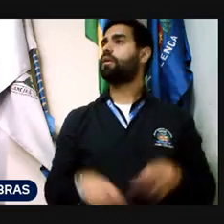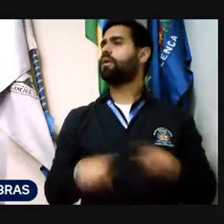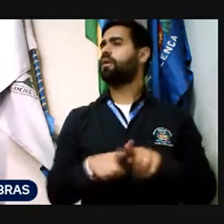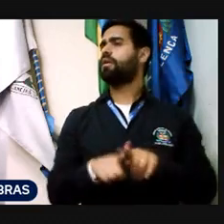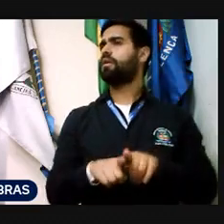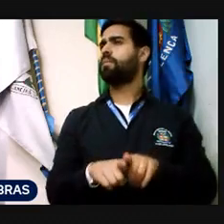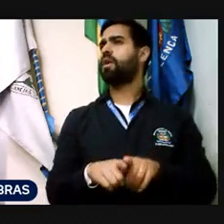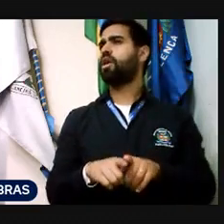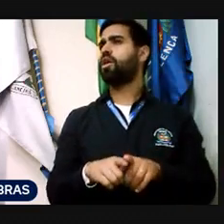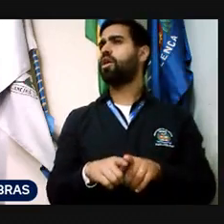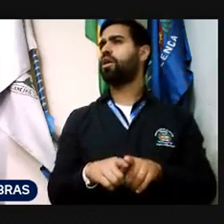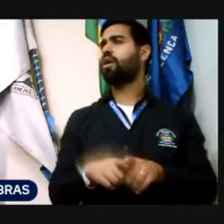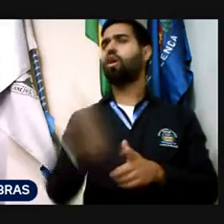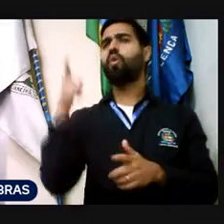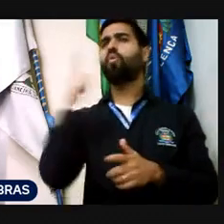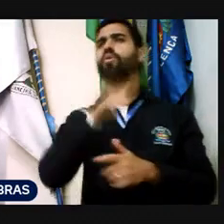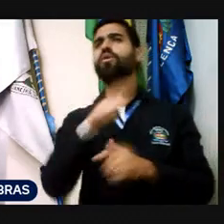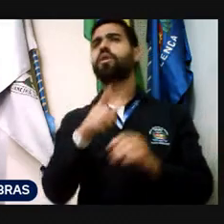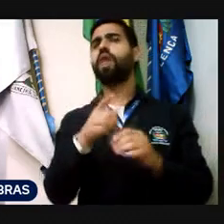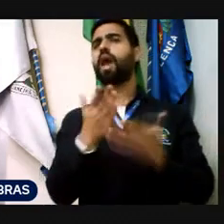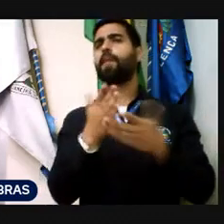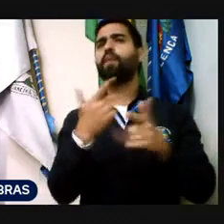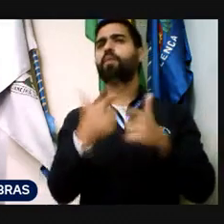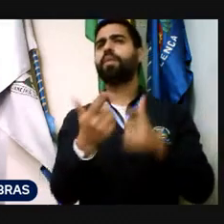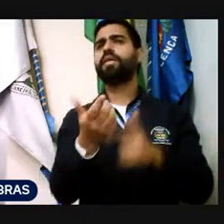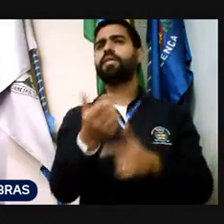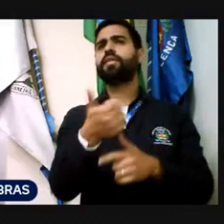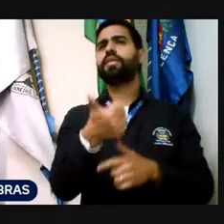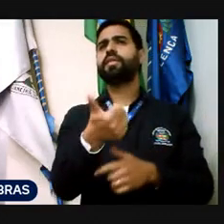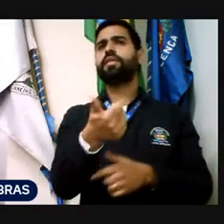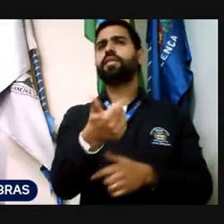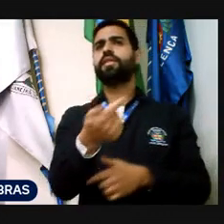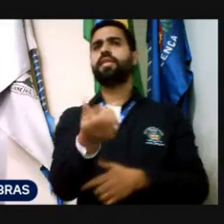engano, a 176 casos em que